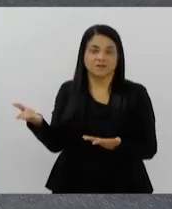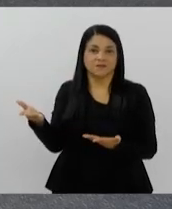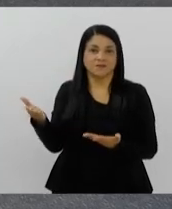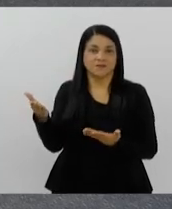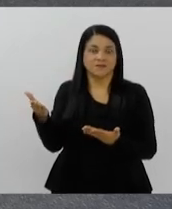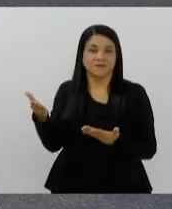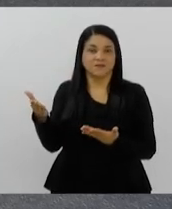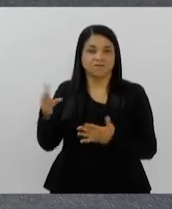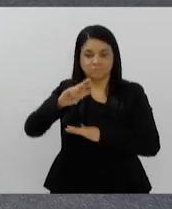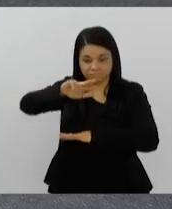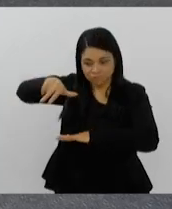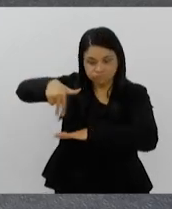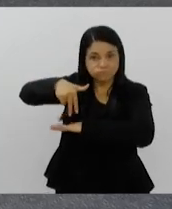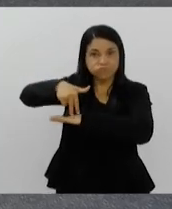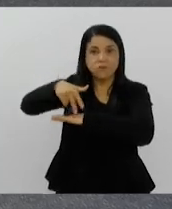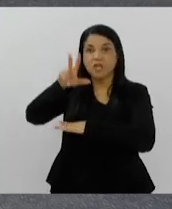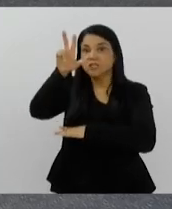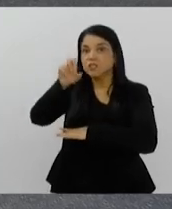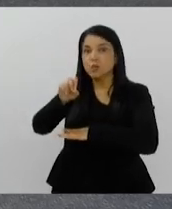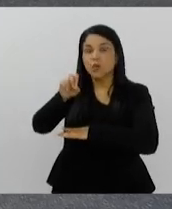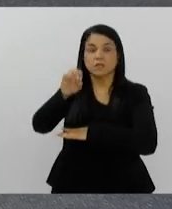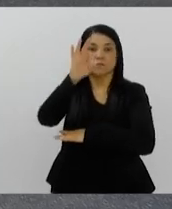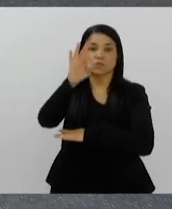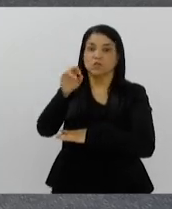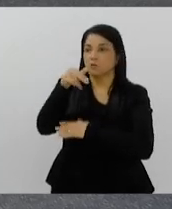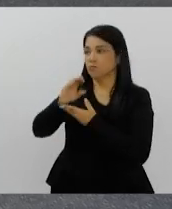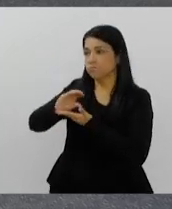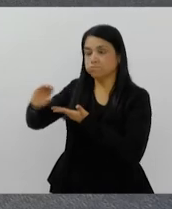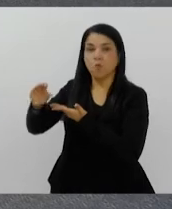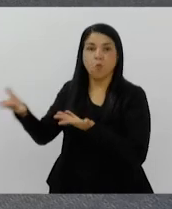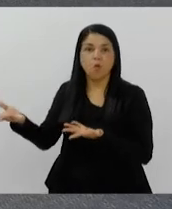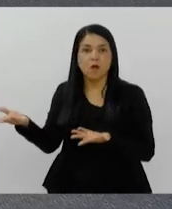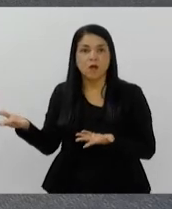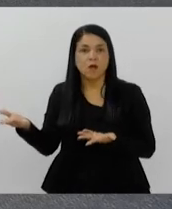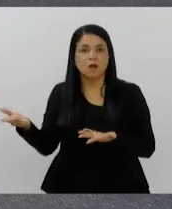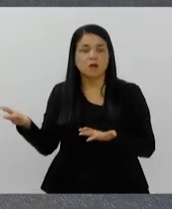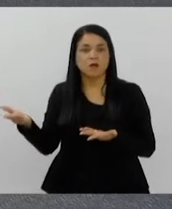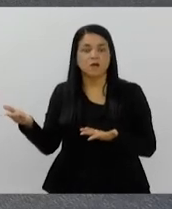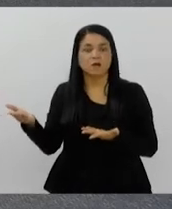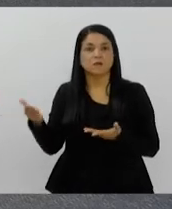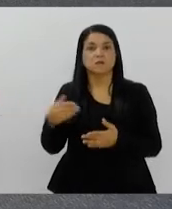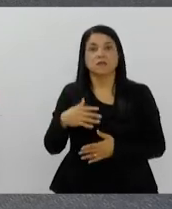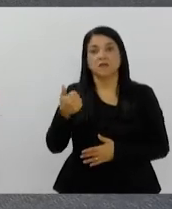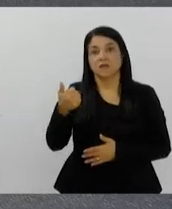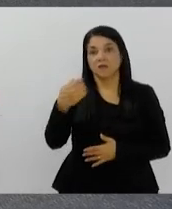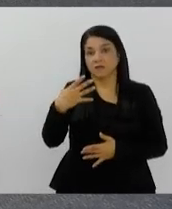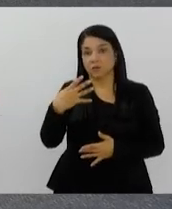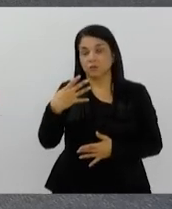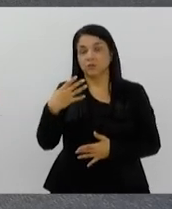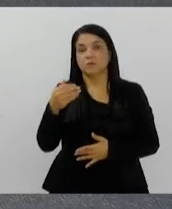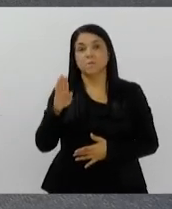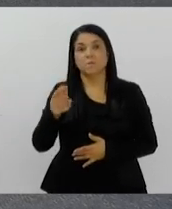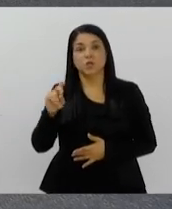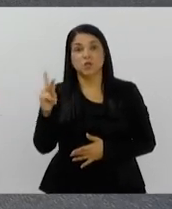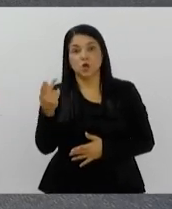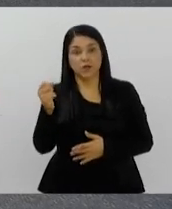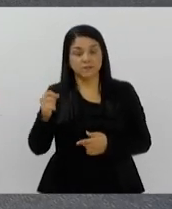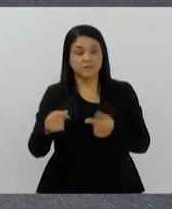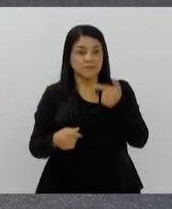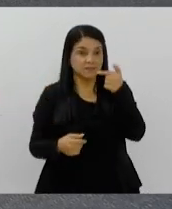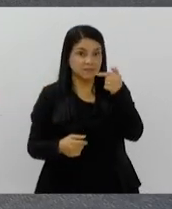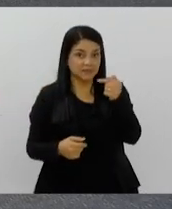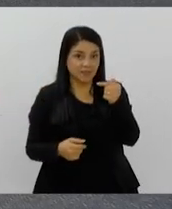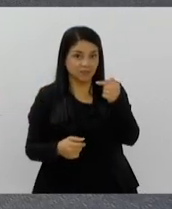majoritário é da União. Então, na verdade, dos 14 bilhões de escrito de dívida ativa, 7 é a União que